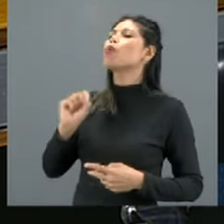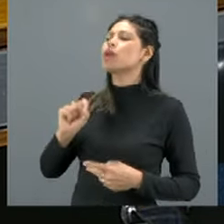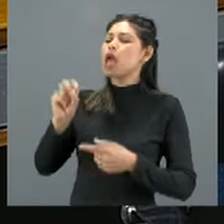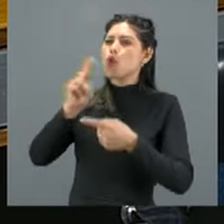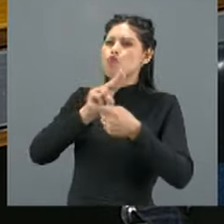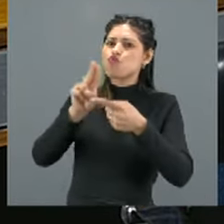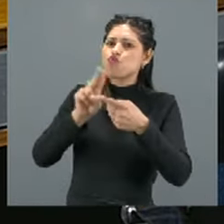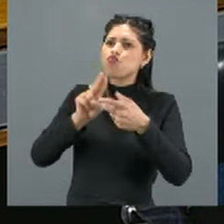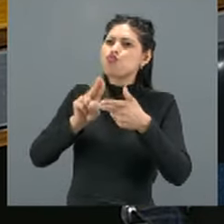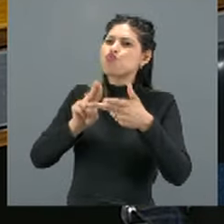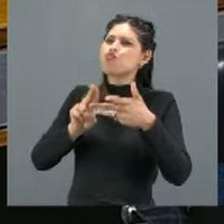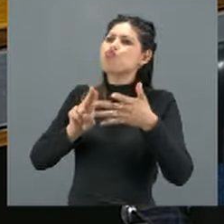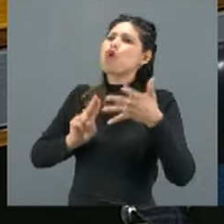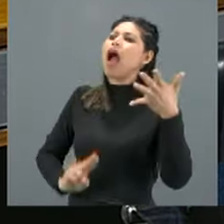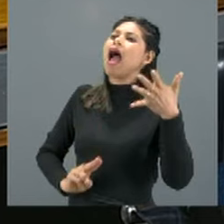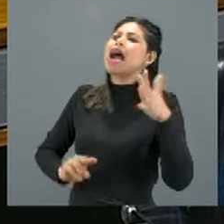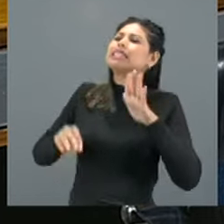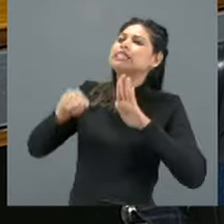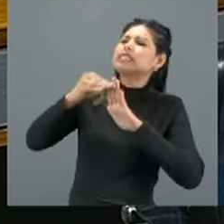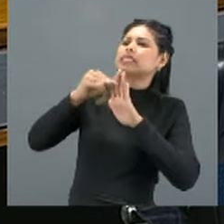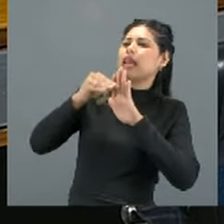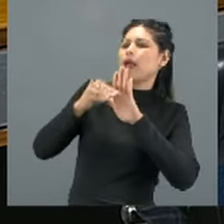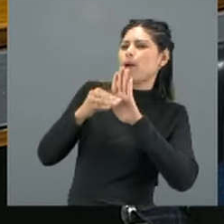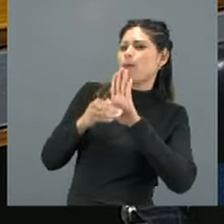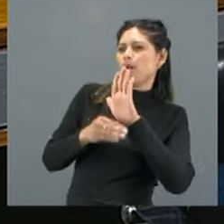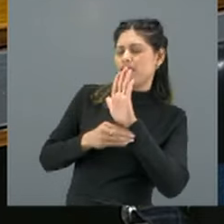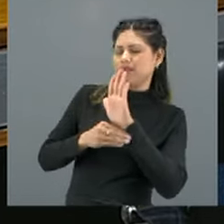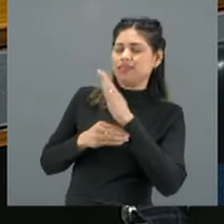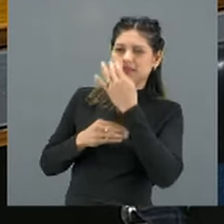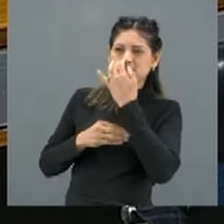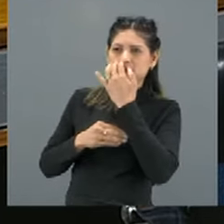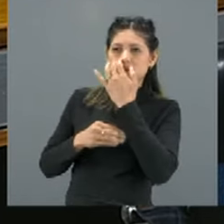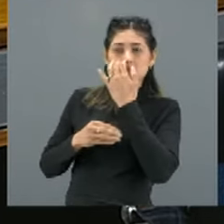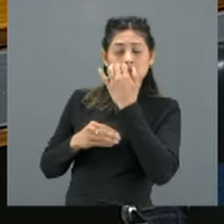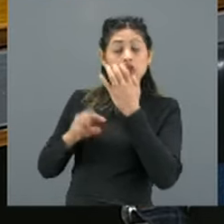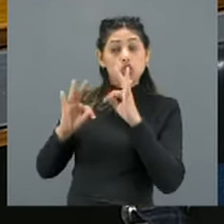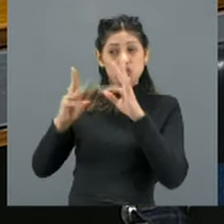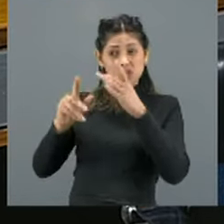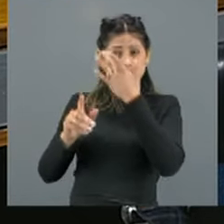enumerou, na sequência, porque nem todo mundo conhece todas.